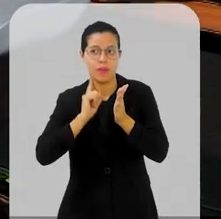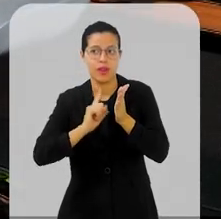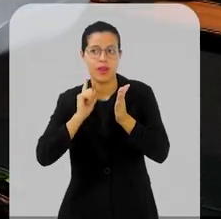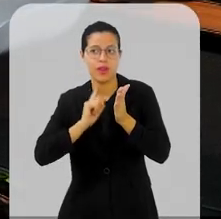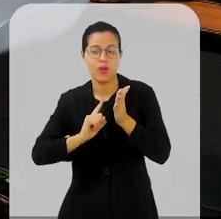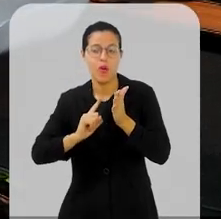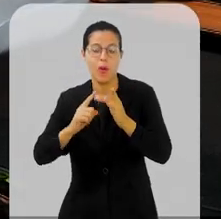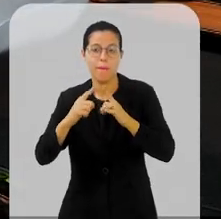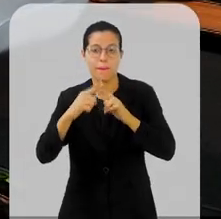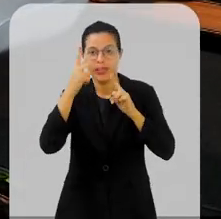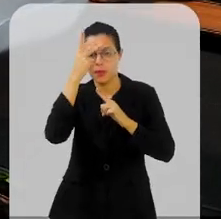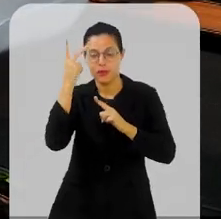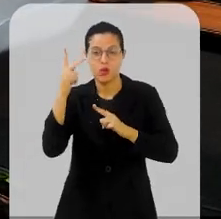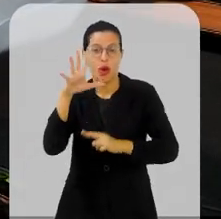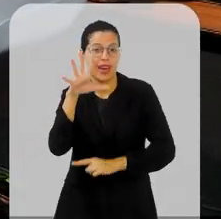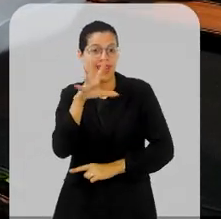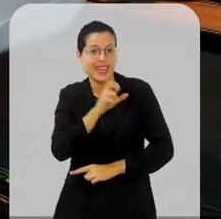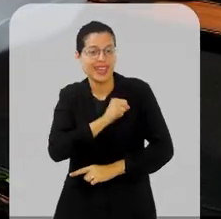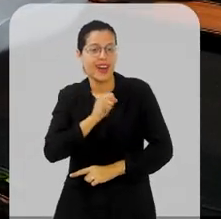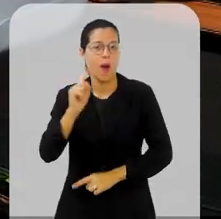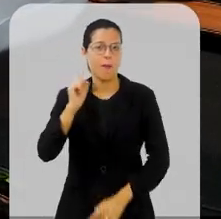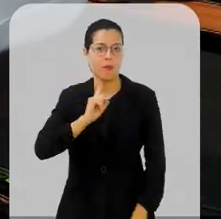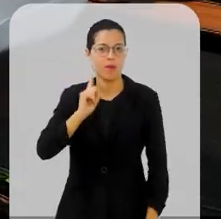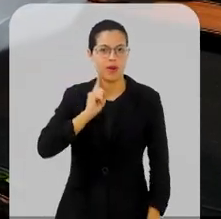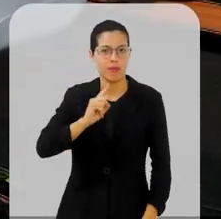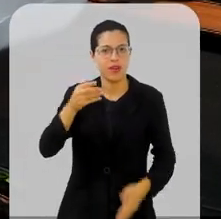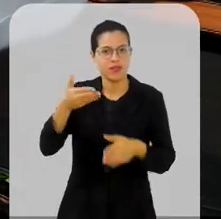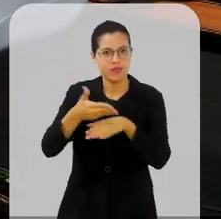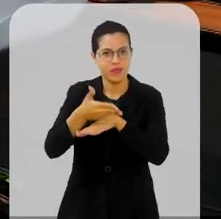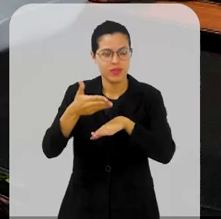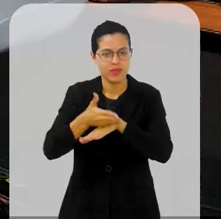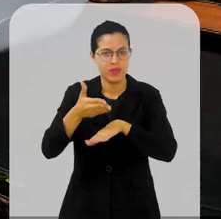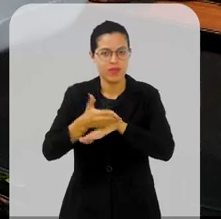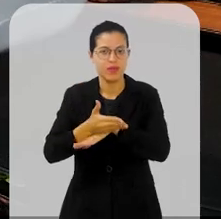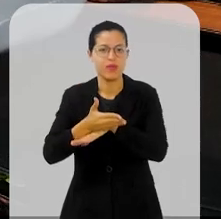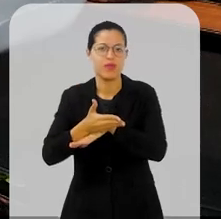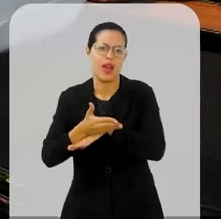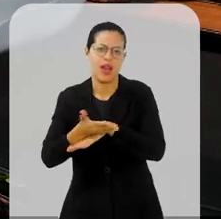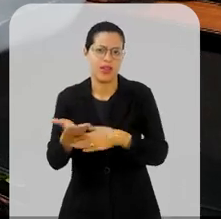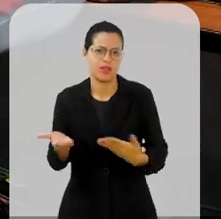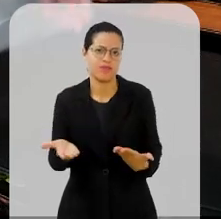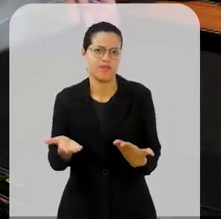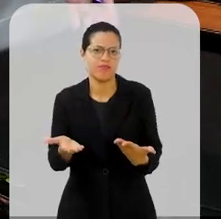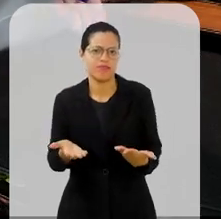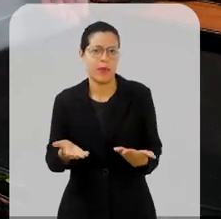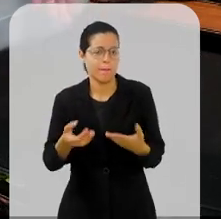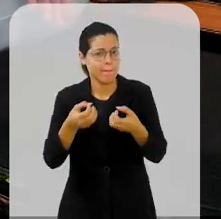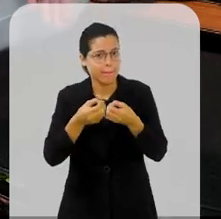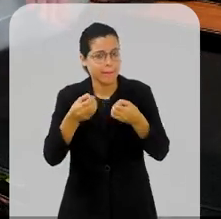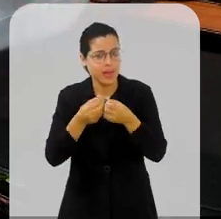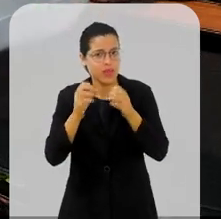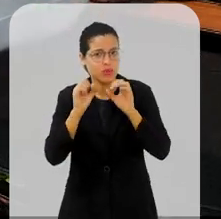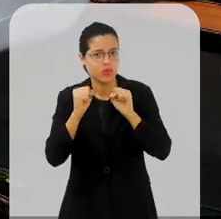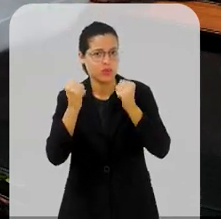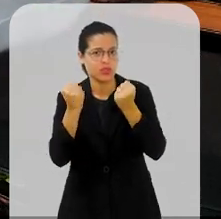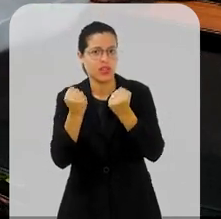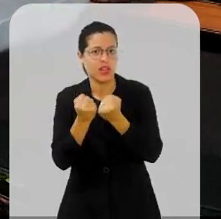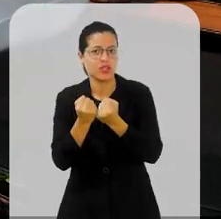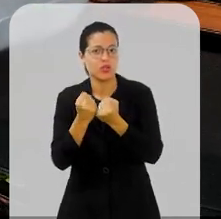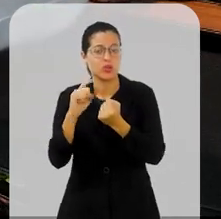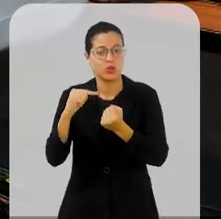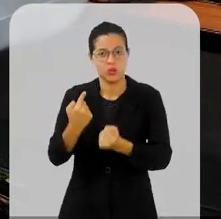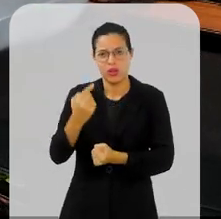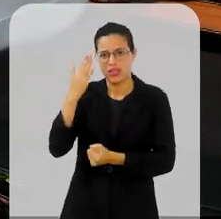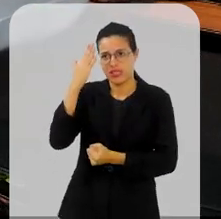Né? Mas que é o cara que ama o Flamengo, que vai ao jogo, quer ver lá os jogadores do Flamengo de perto no estádio. Só que a